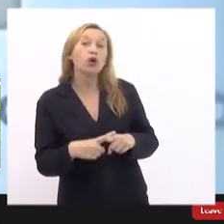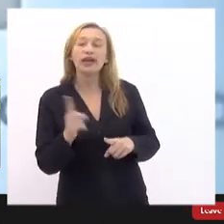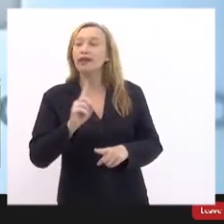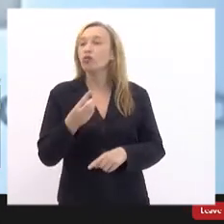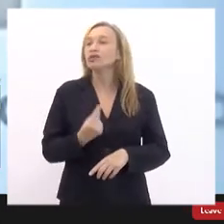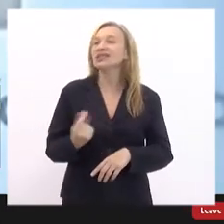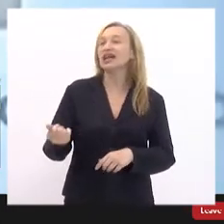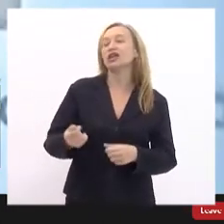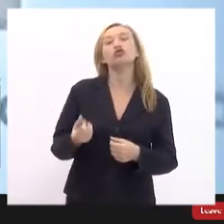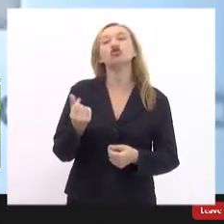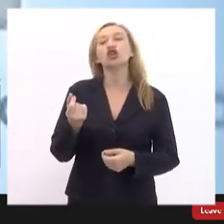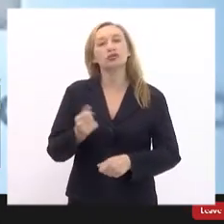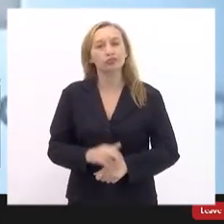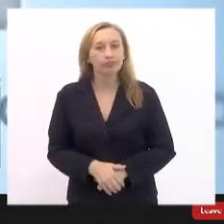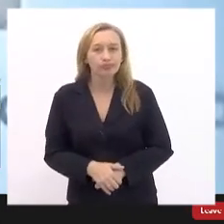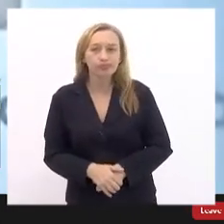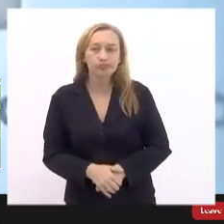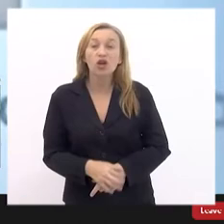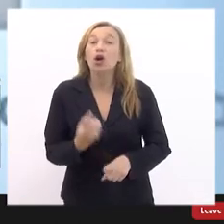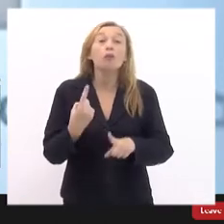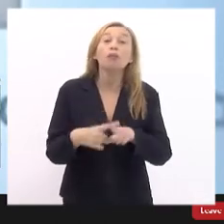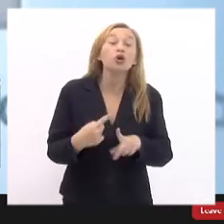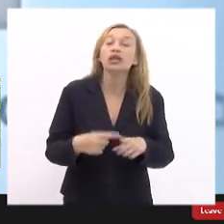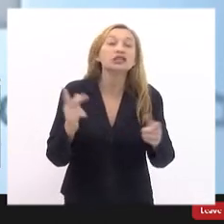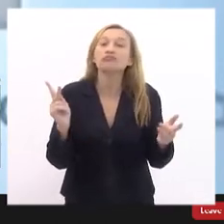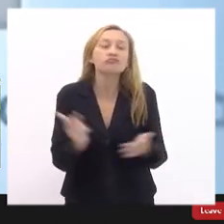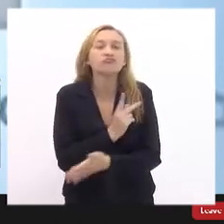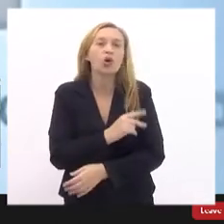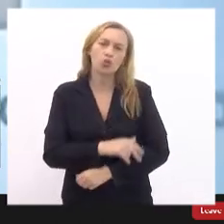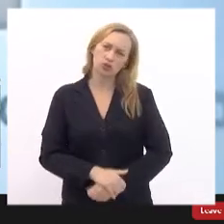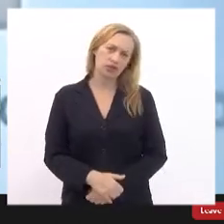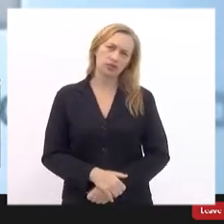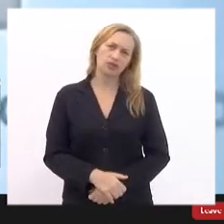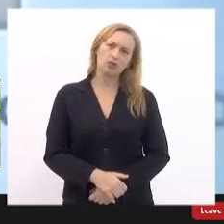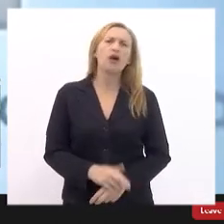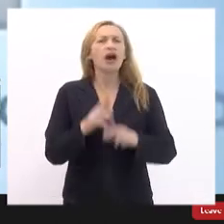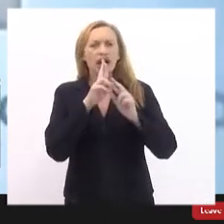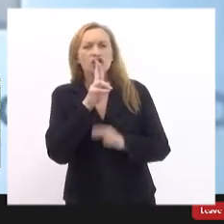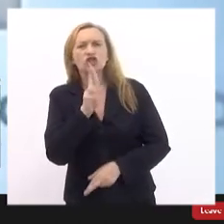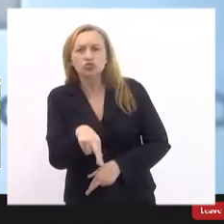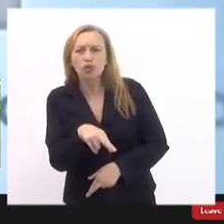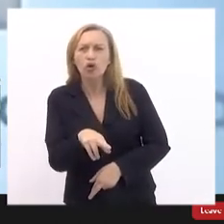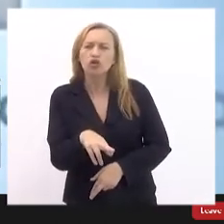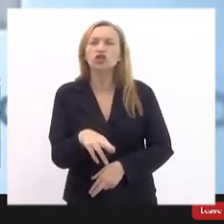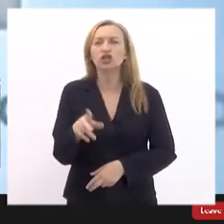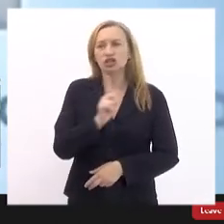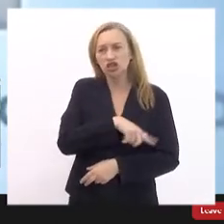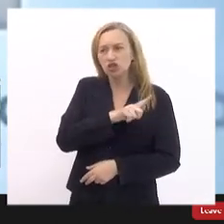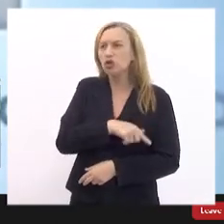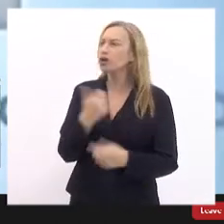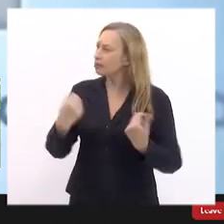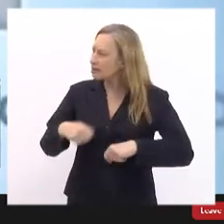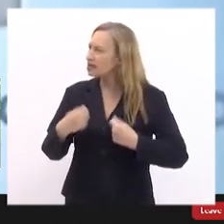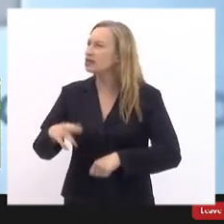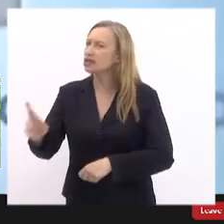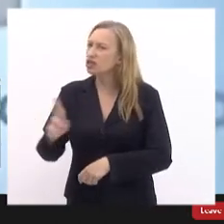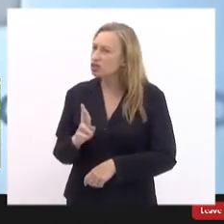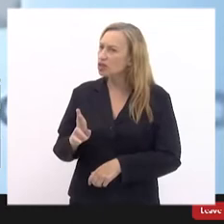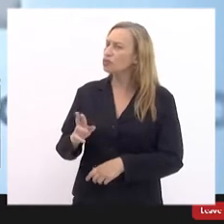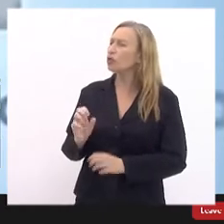saiu? Né? Por que não aconteceu? Então, essa resposta, senhores gestores, a gente precisa de